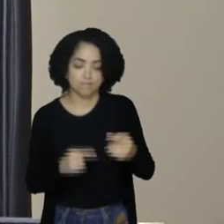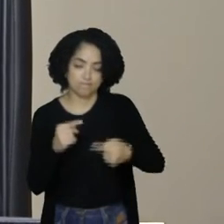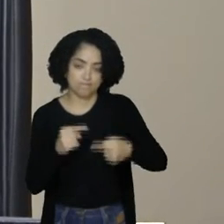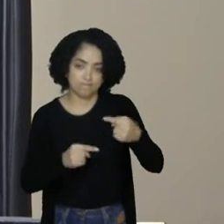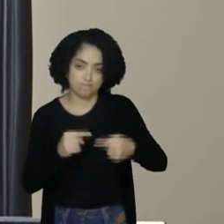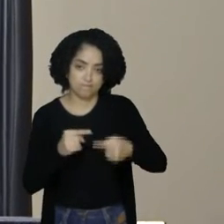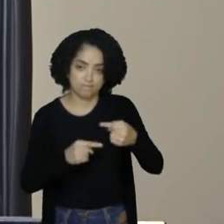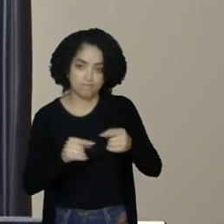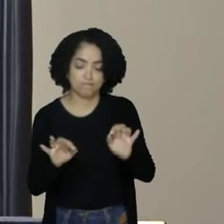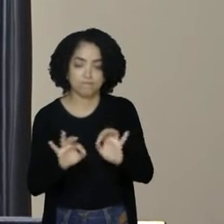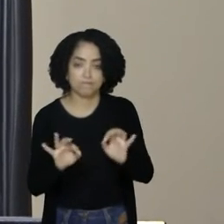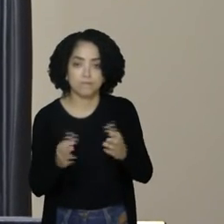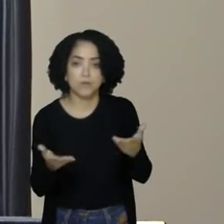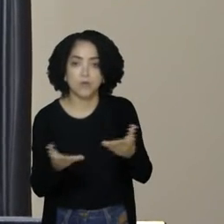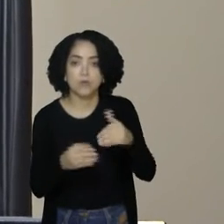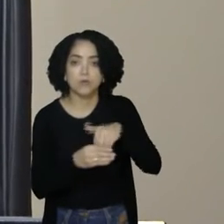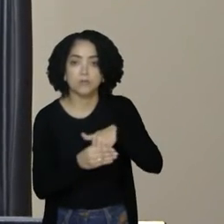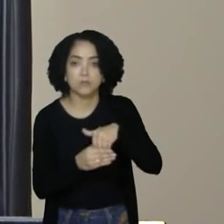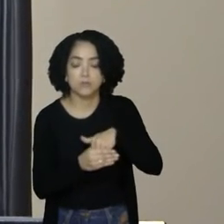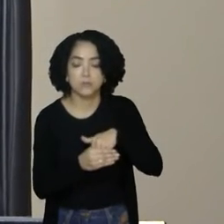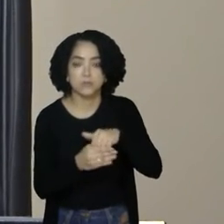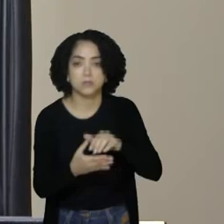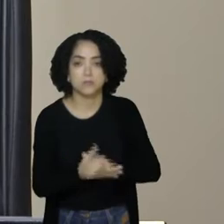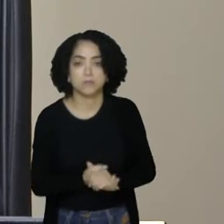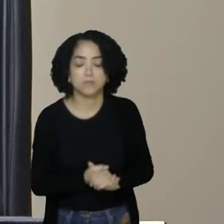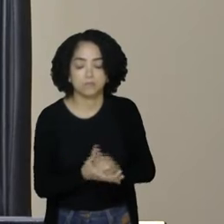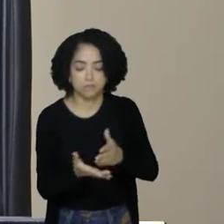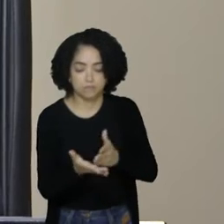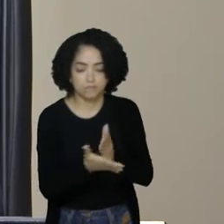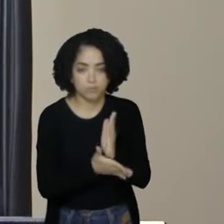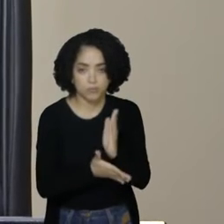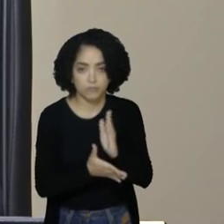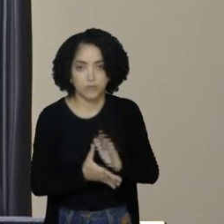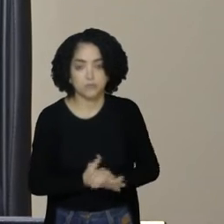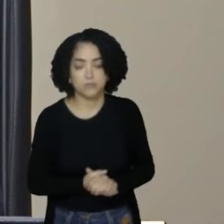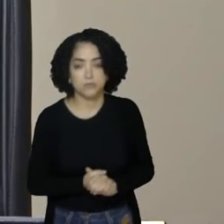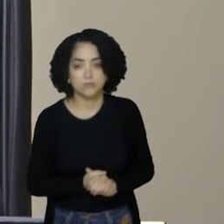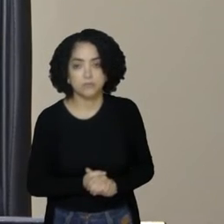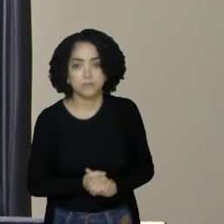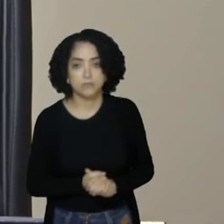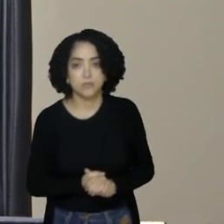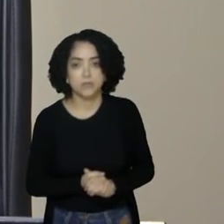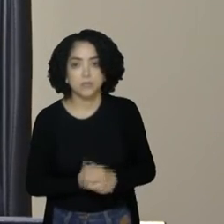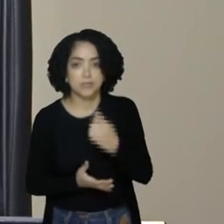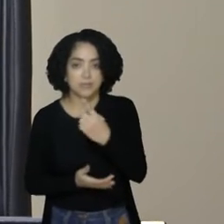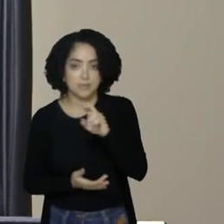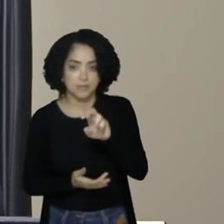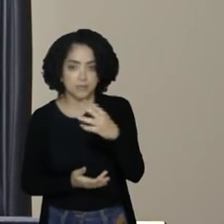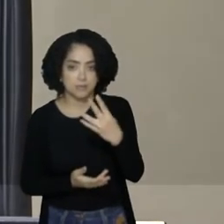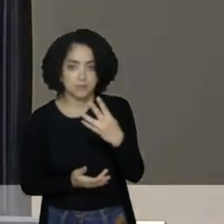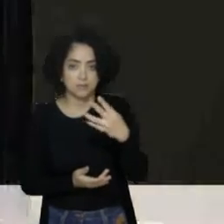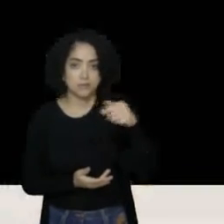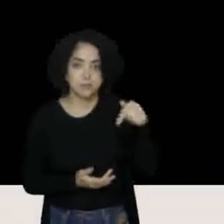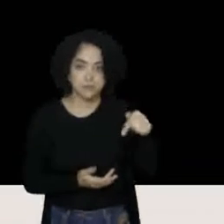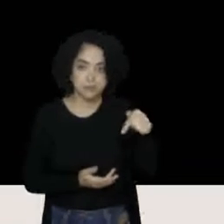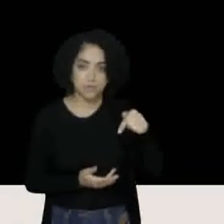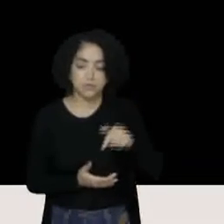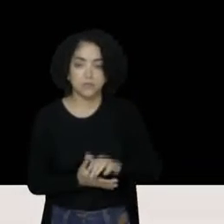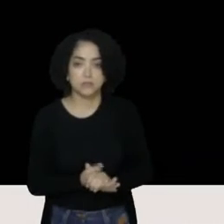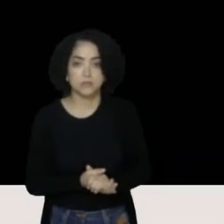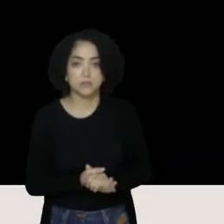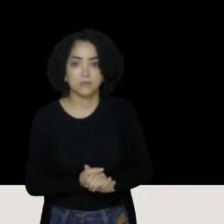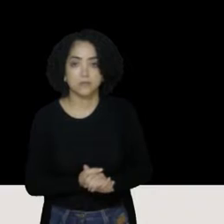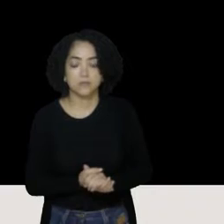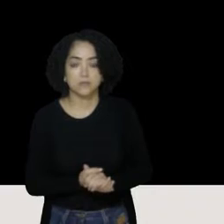não havendo quem queira discutir, em votação, aprovado o requerimento. Requerimento 1547, autor